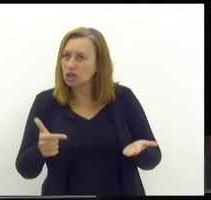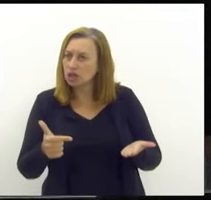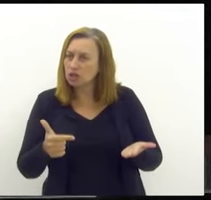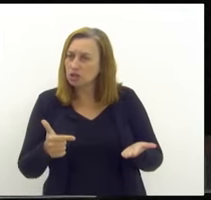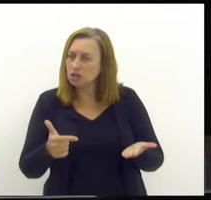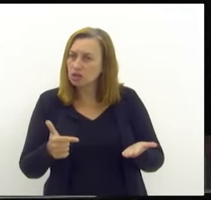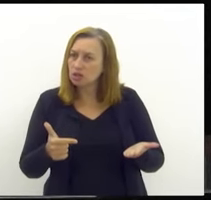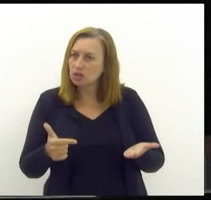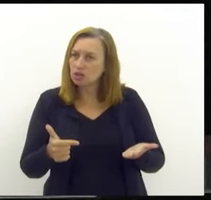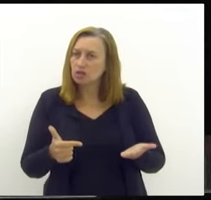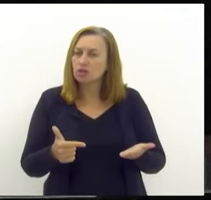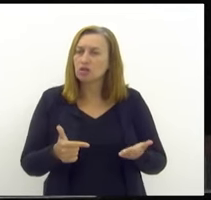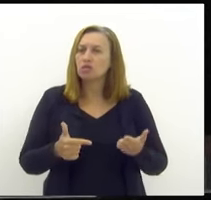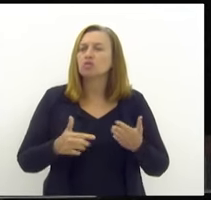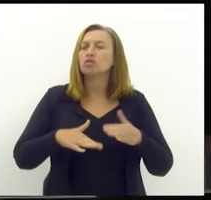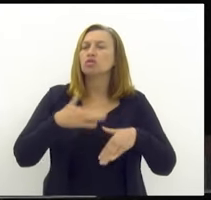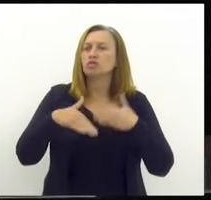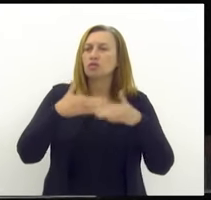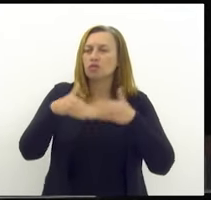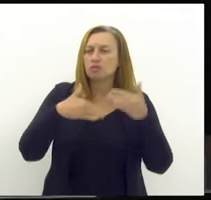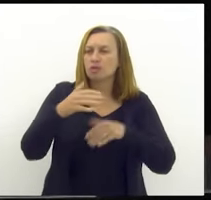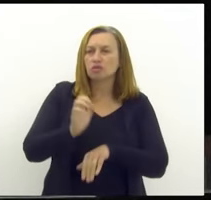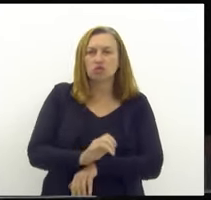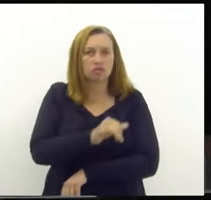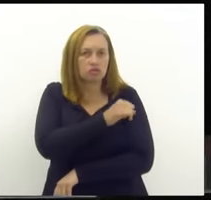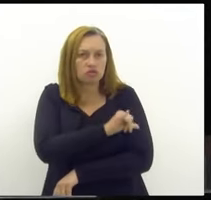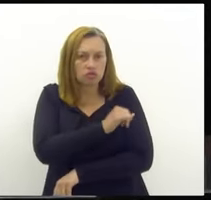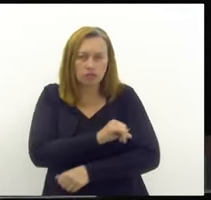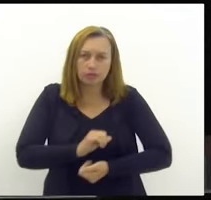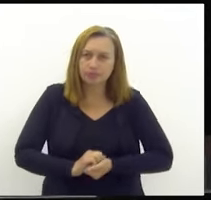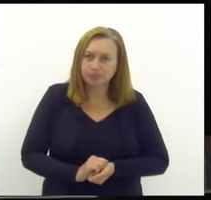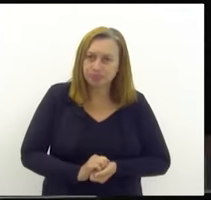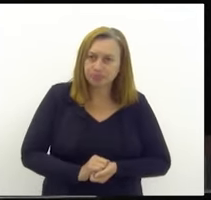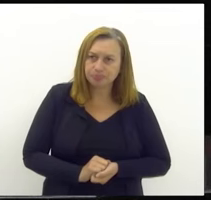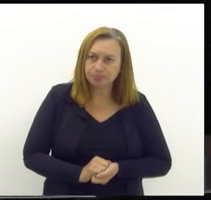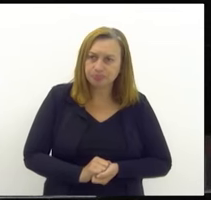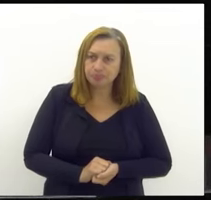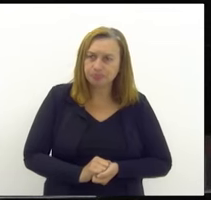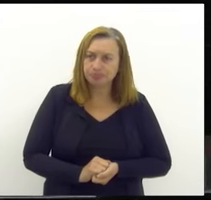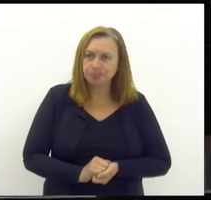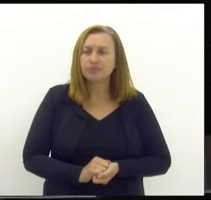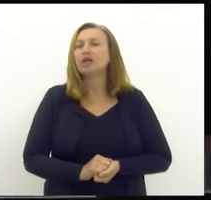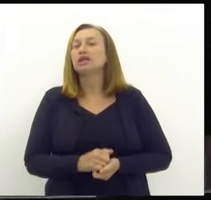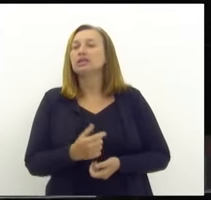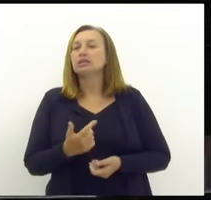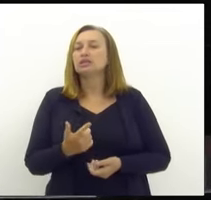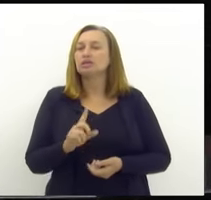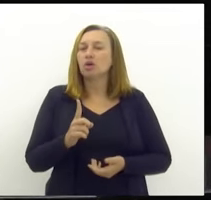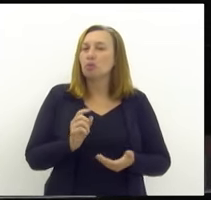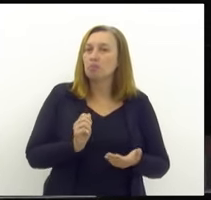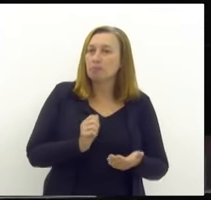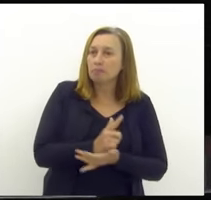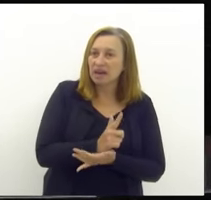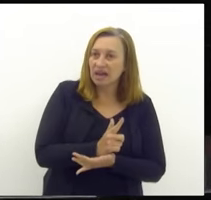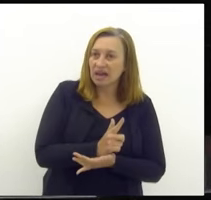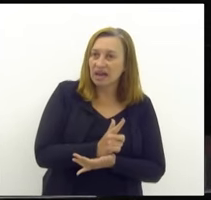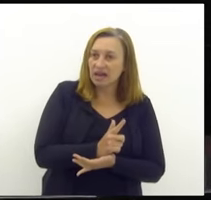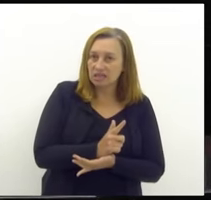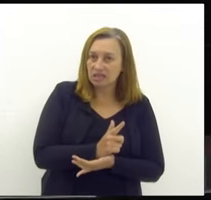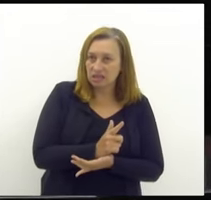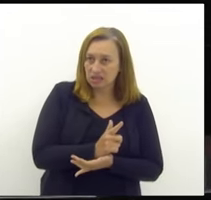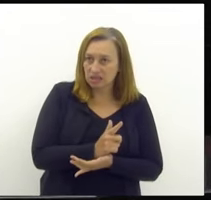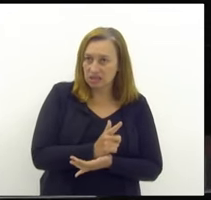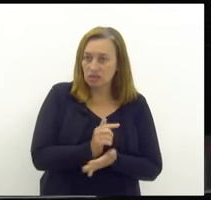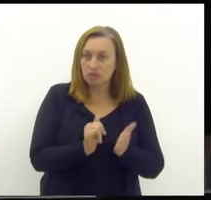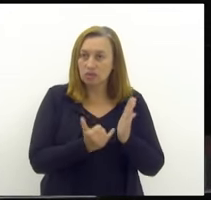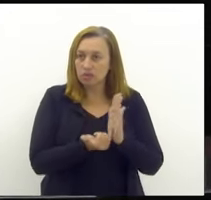cadeia produtiva de empregos do Estado do Rio de Janeiro se não tivesse tanta renúncia fiscal se não tivesse uma falta